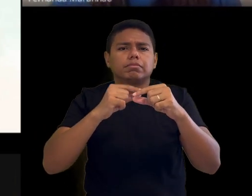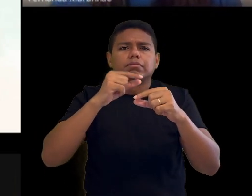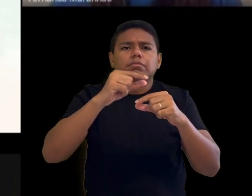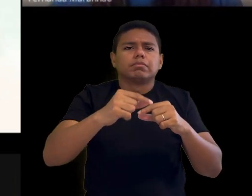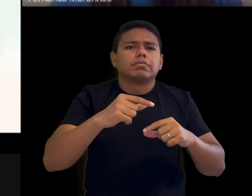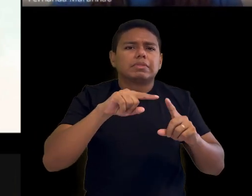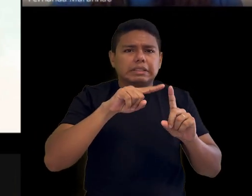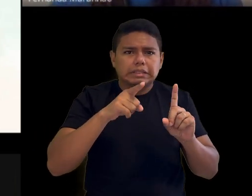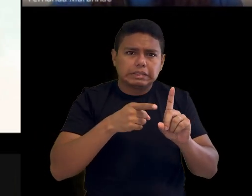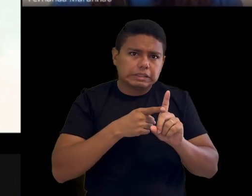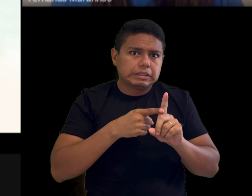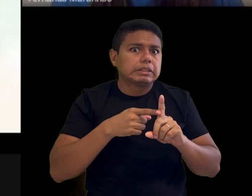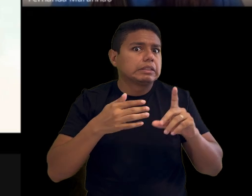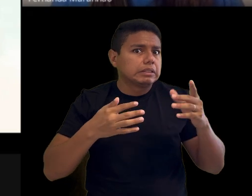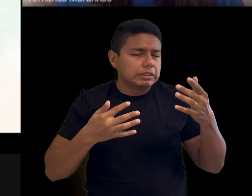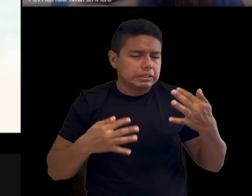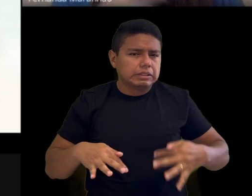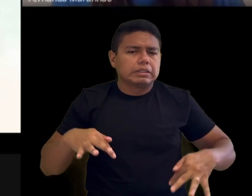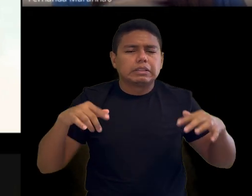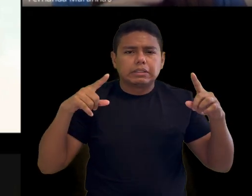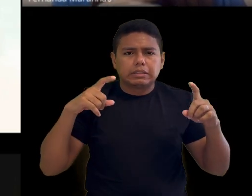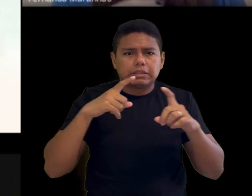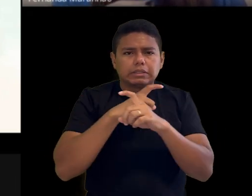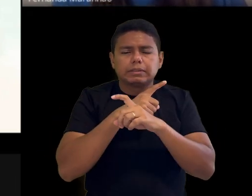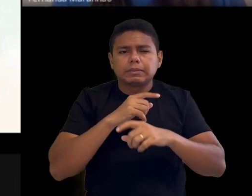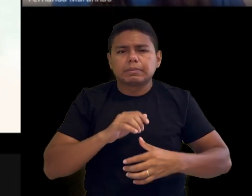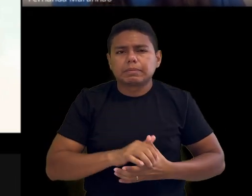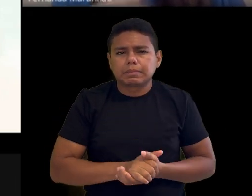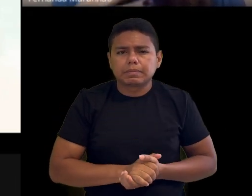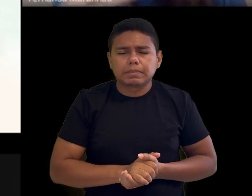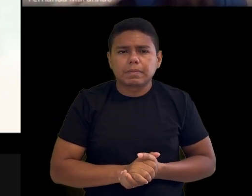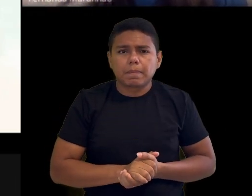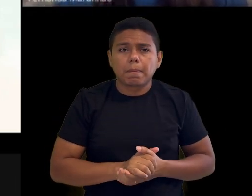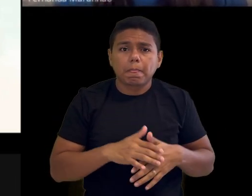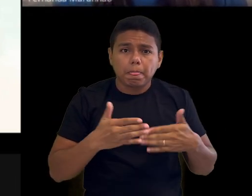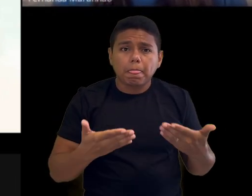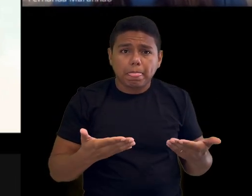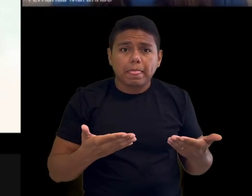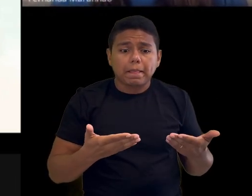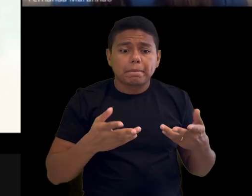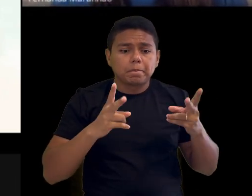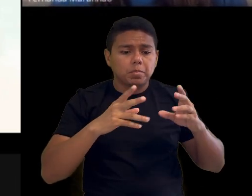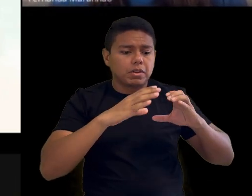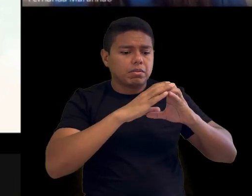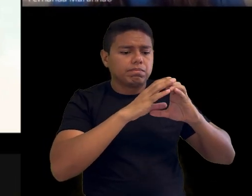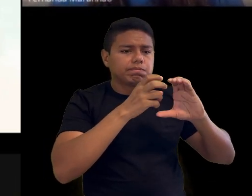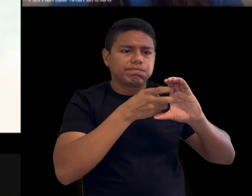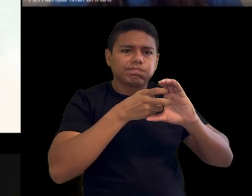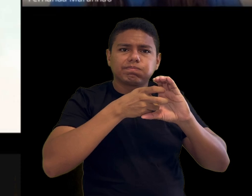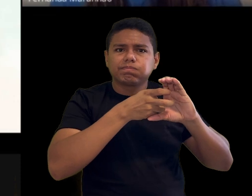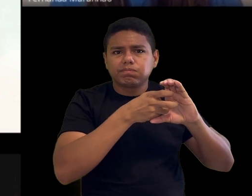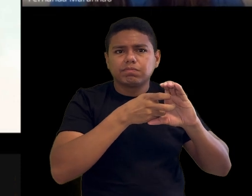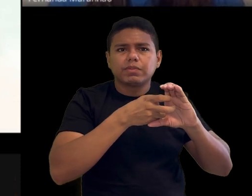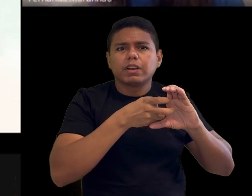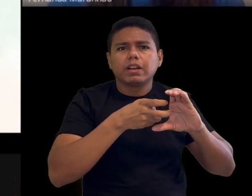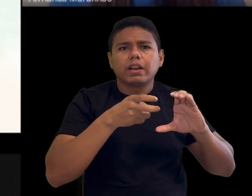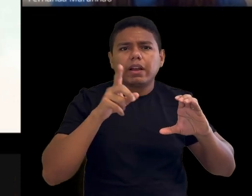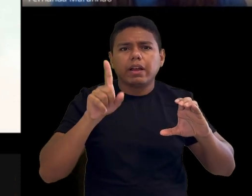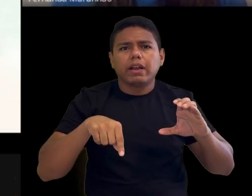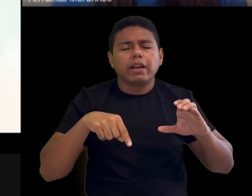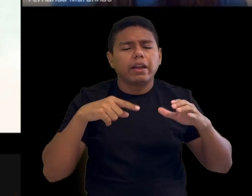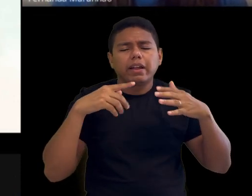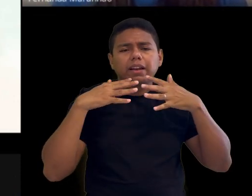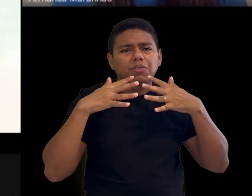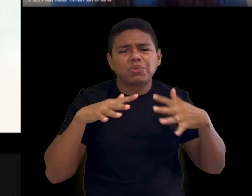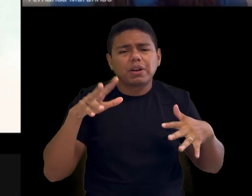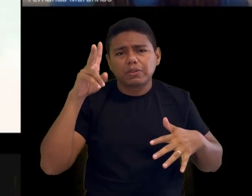gestacional. Essa placenta, com essa localização, tem essa história natural, não necessariamente acontecendo